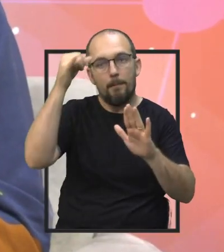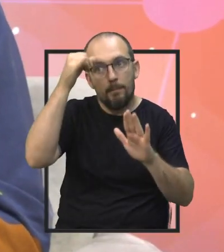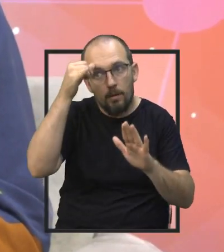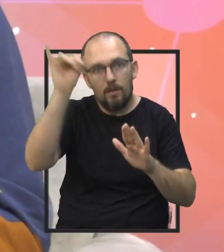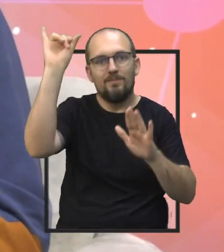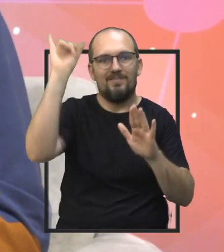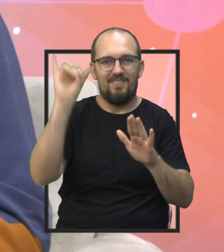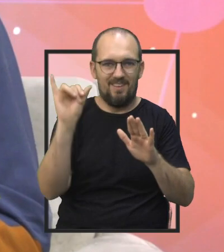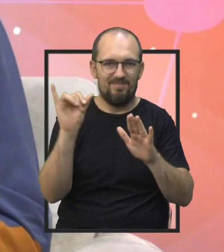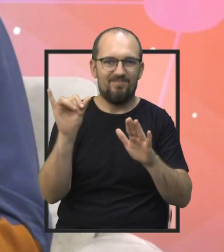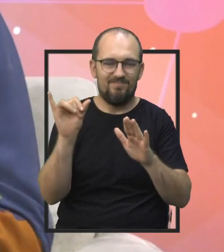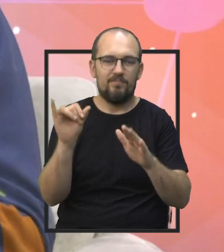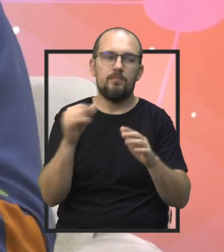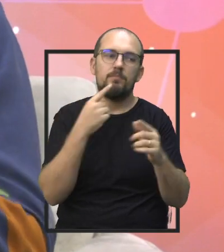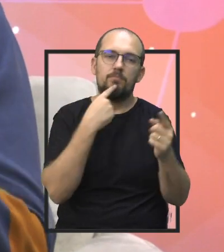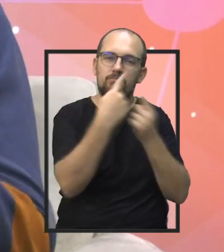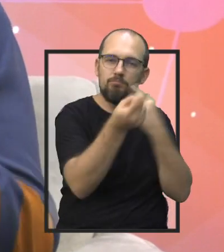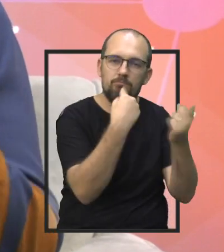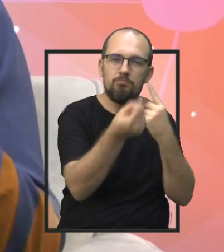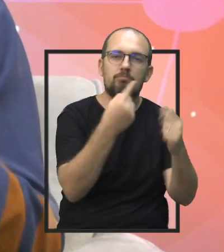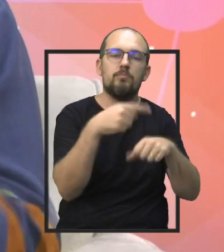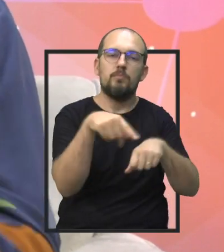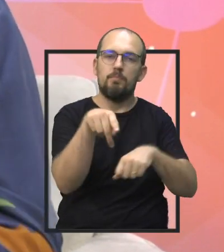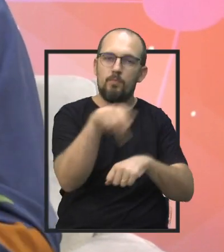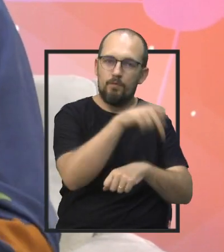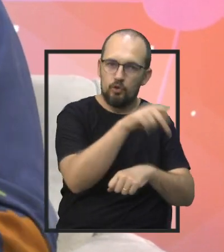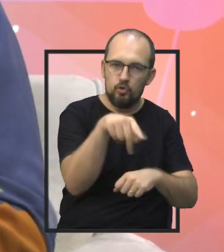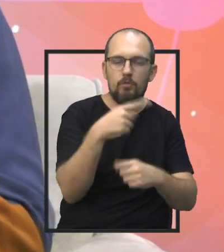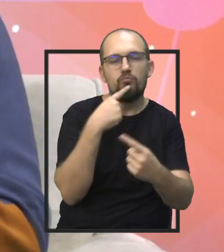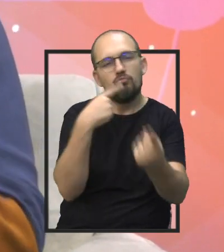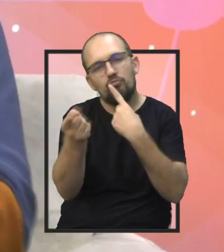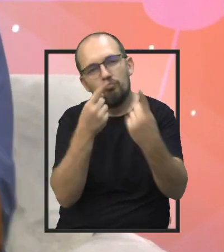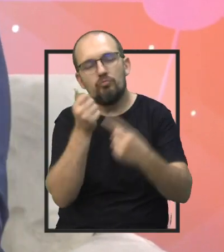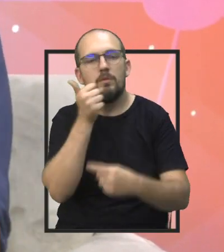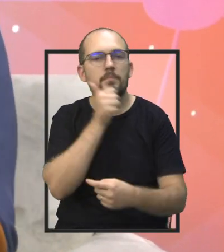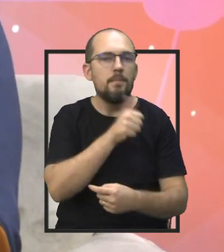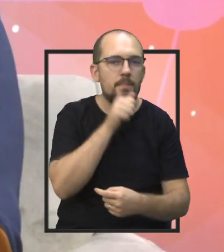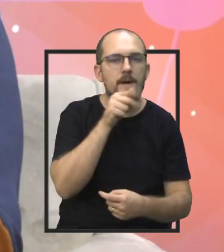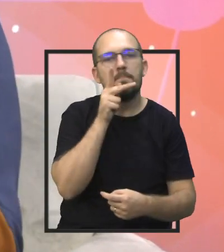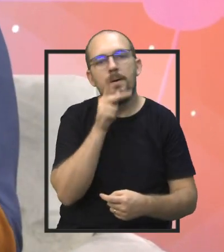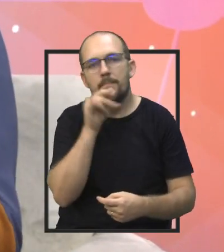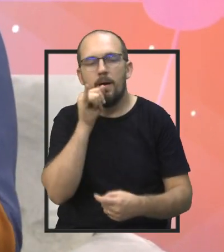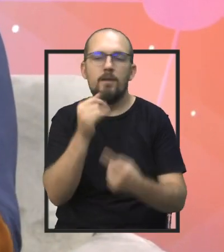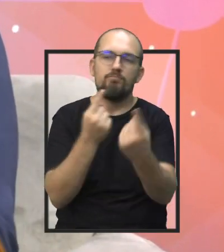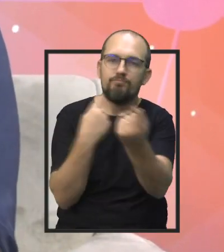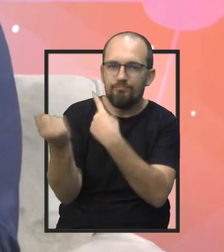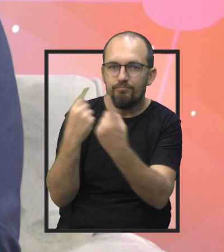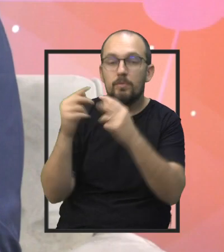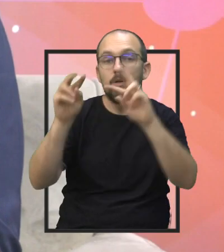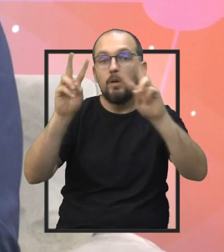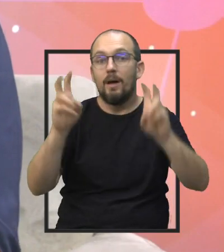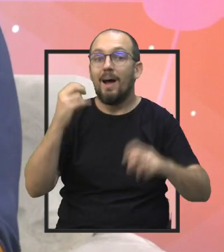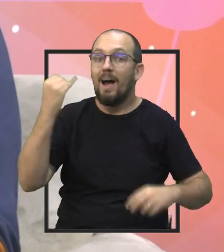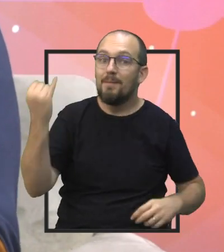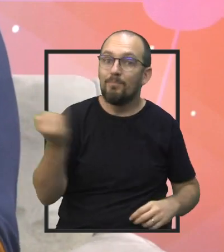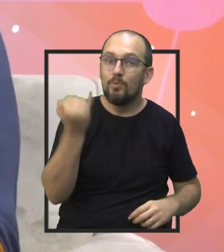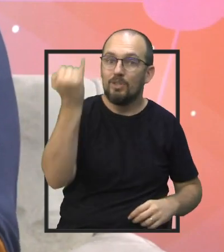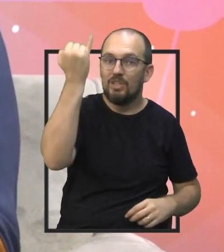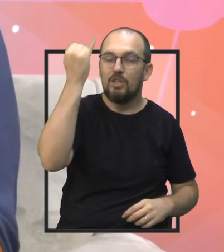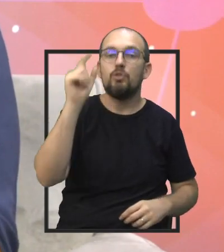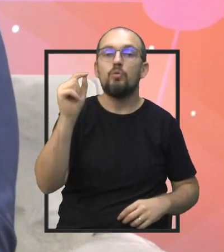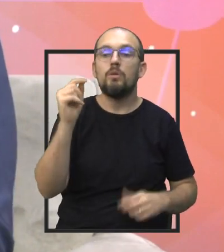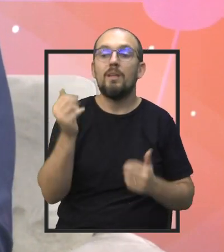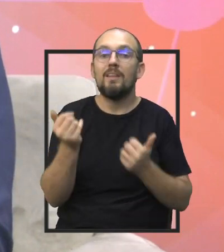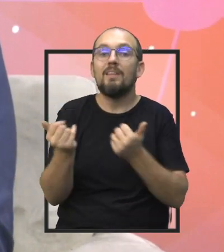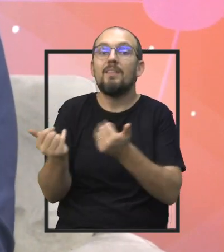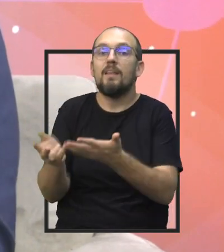profissionais, que fala com professores, que fala com pais, com mães, sobre a importância, né, de